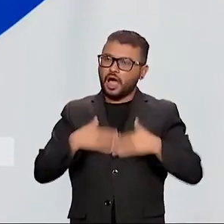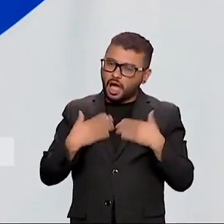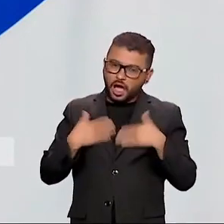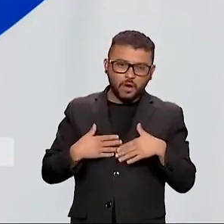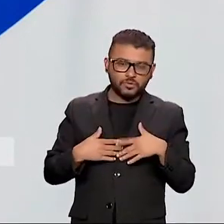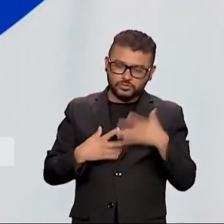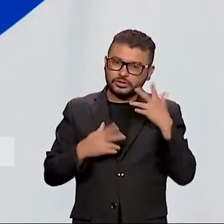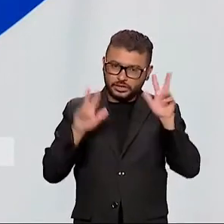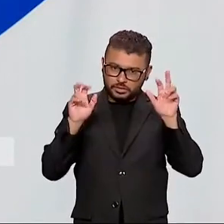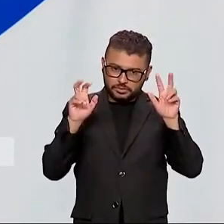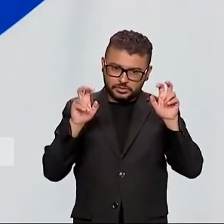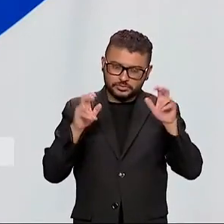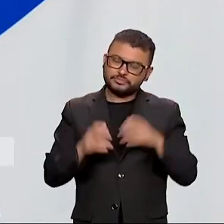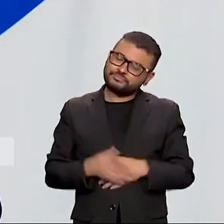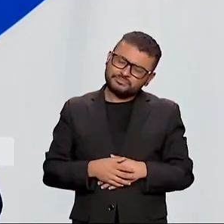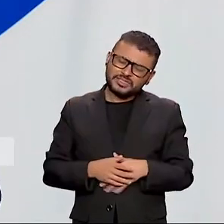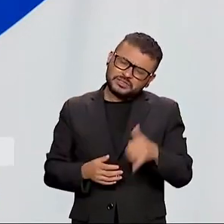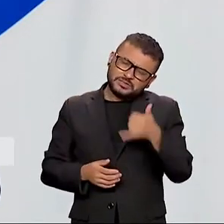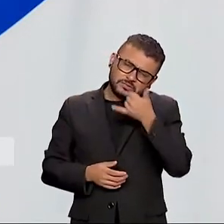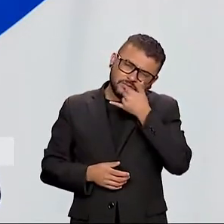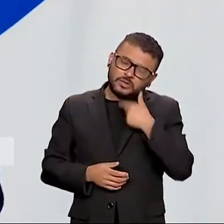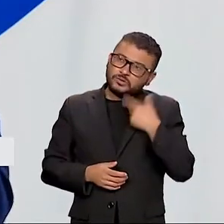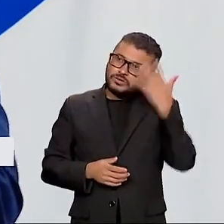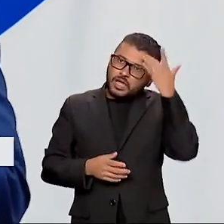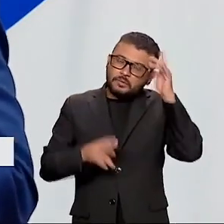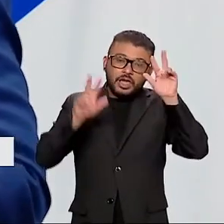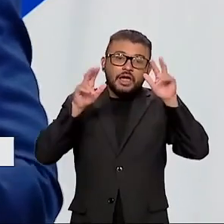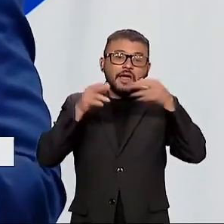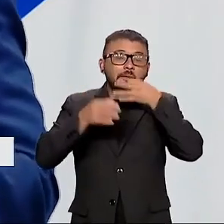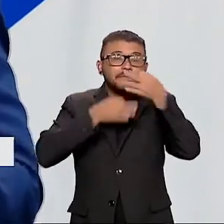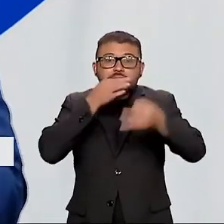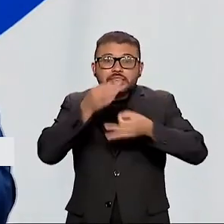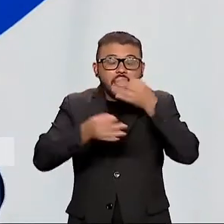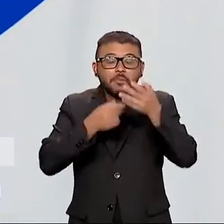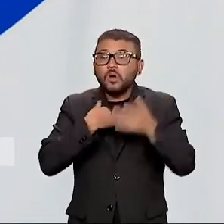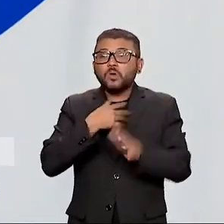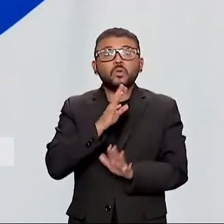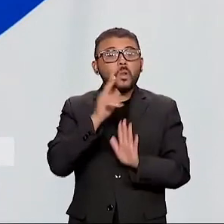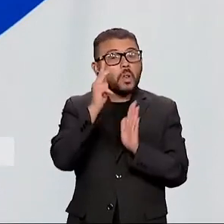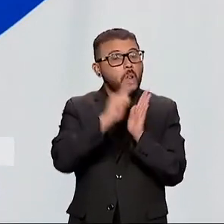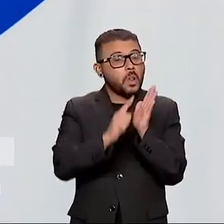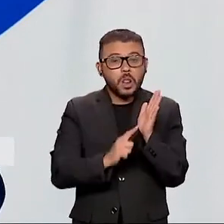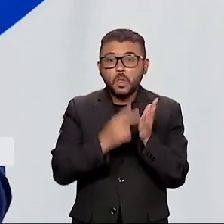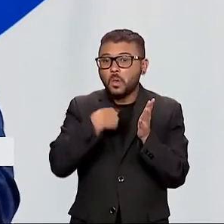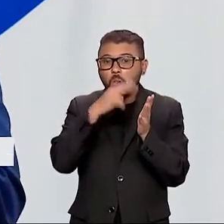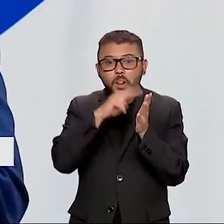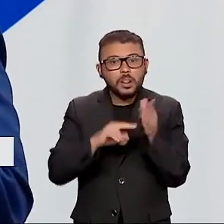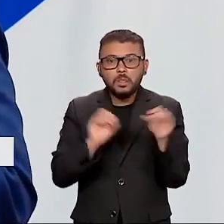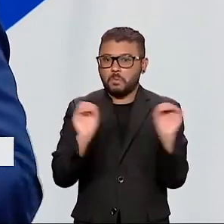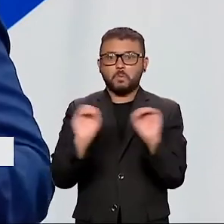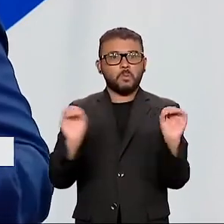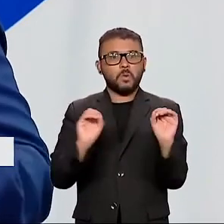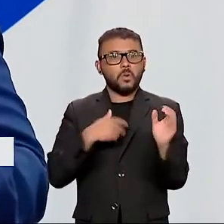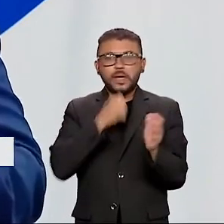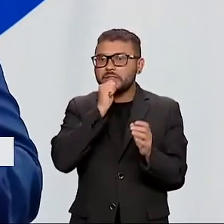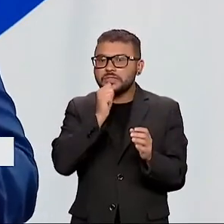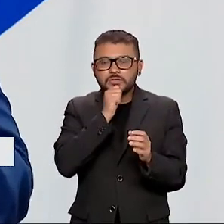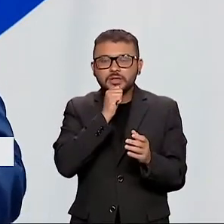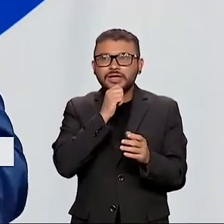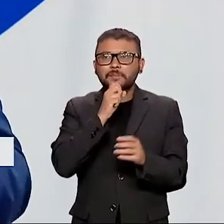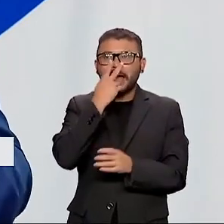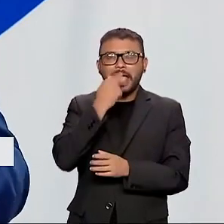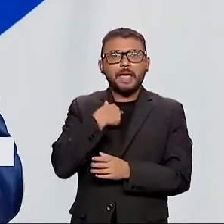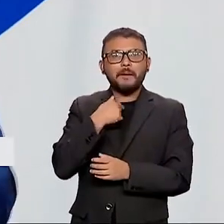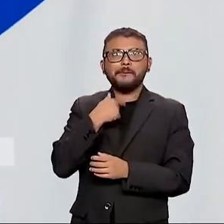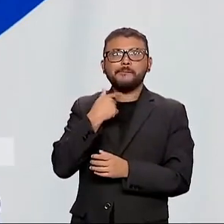tranquilidade esse assunto. Eu só não posso comentar uma coisa que eu não li, que eu não conheço. Então, seria precipitado da minha